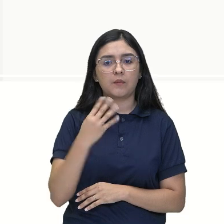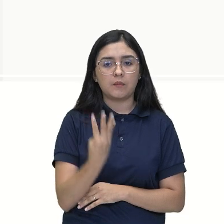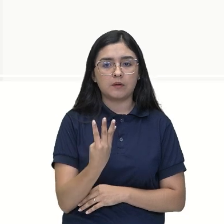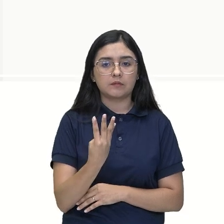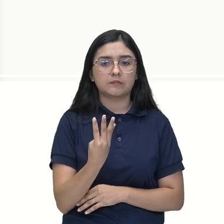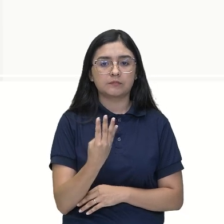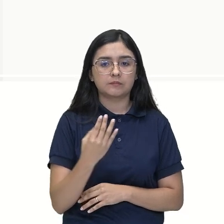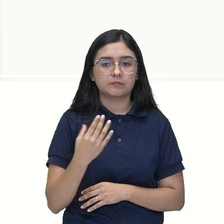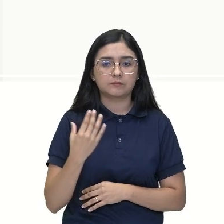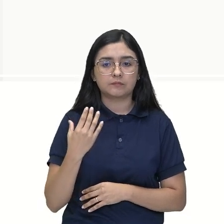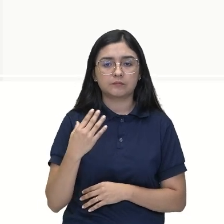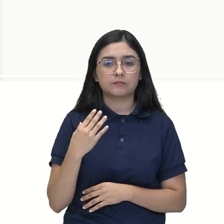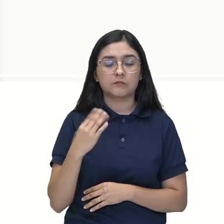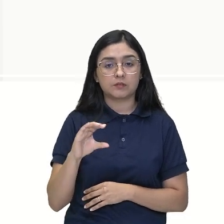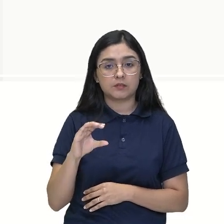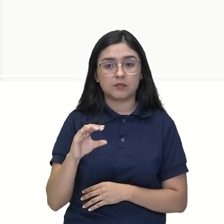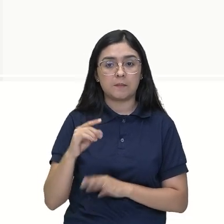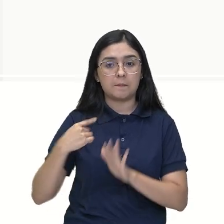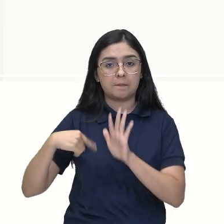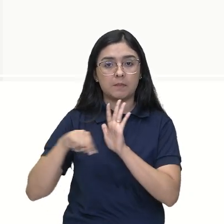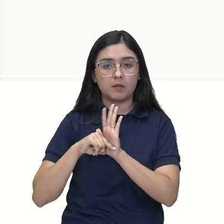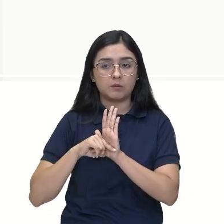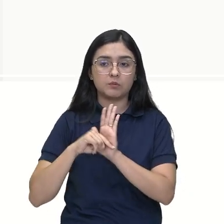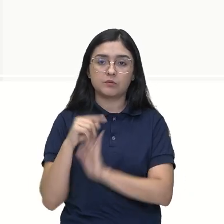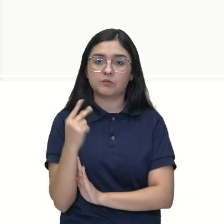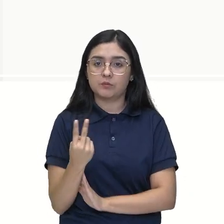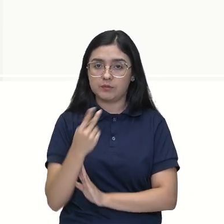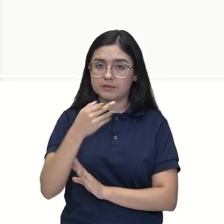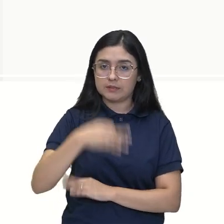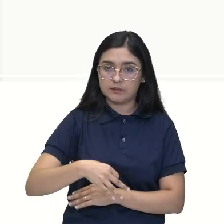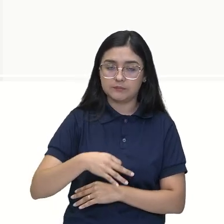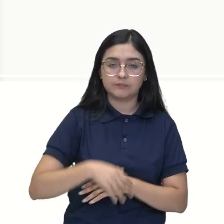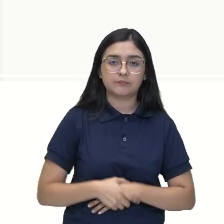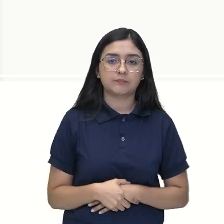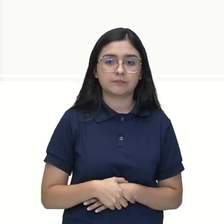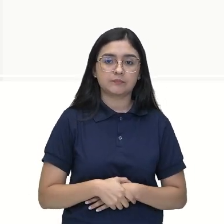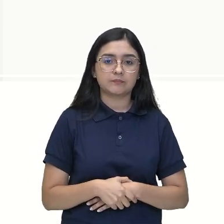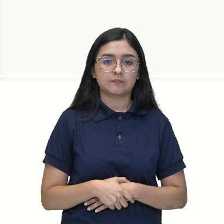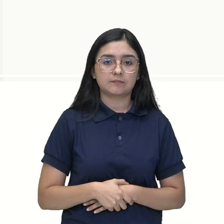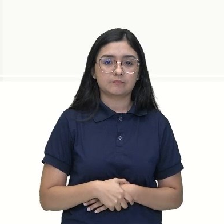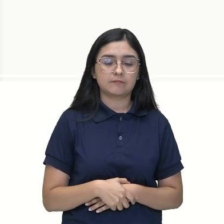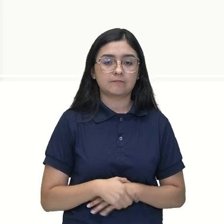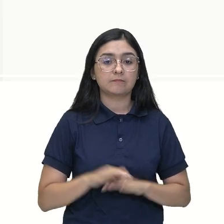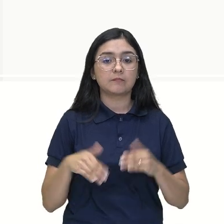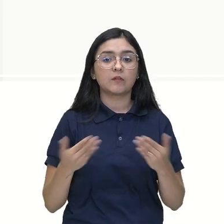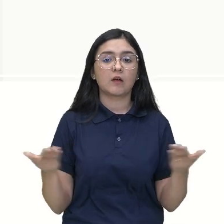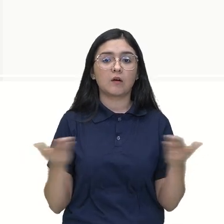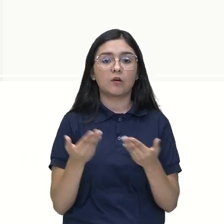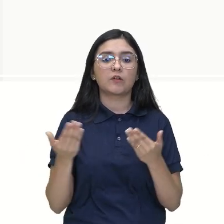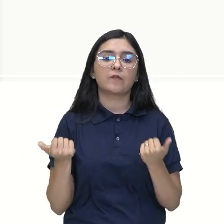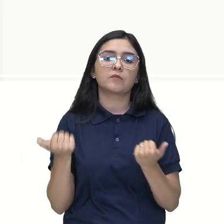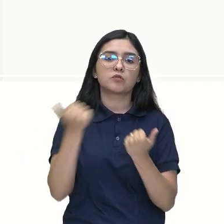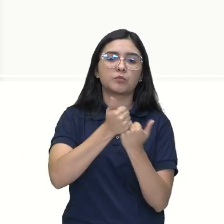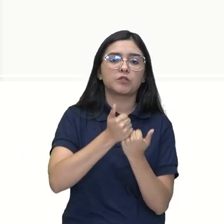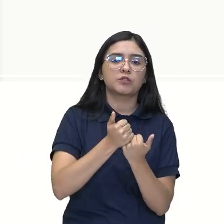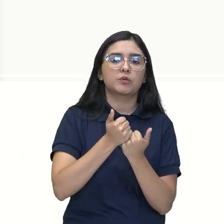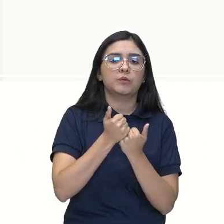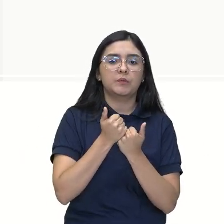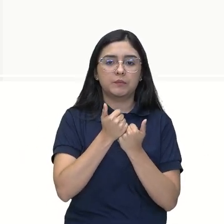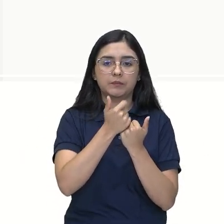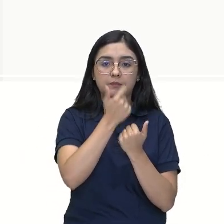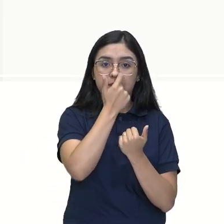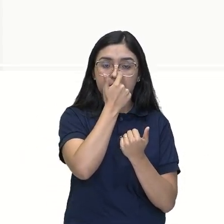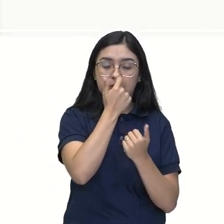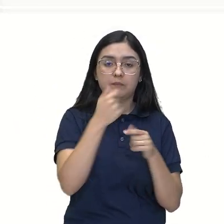e o coeficiente c, menos 2. Tranquilo? Muito bem, então vamos substituir aqui